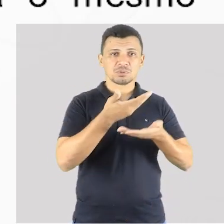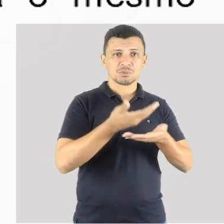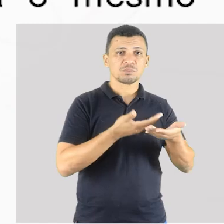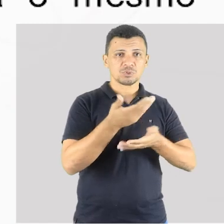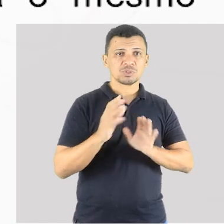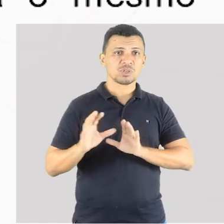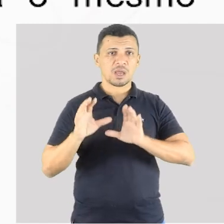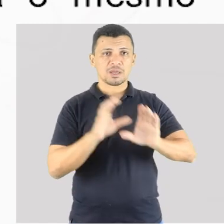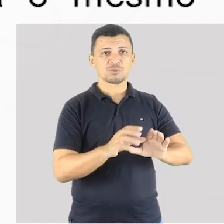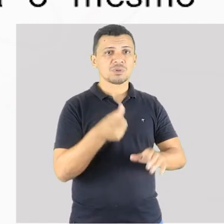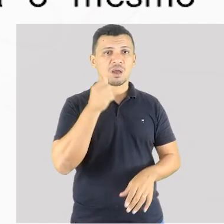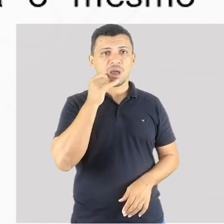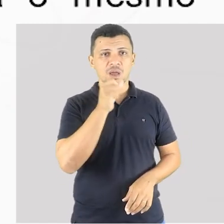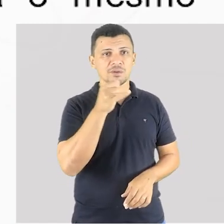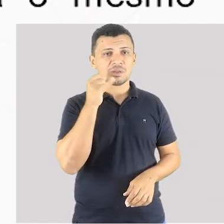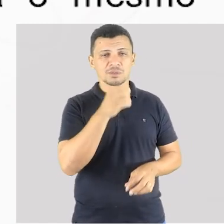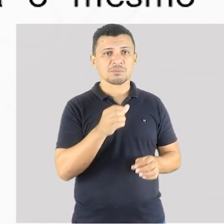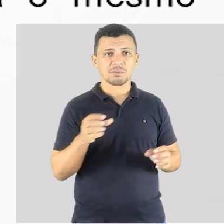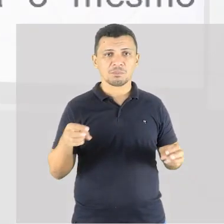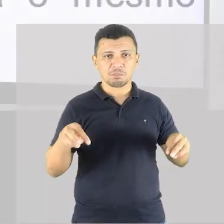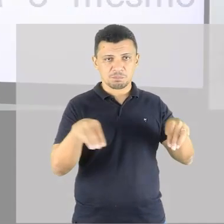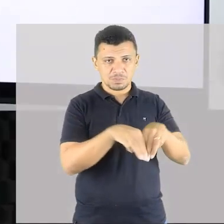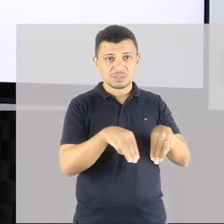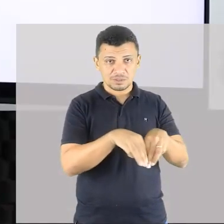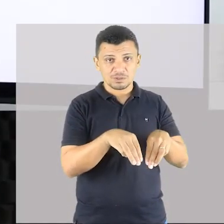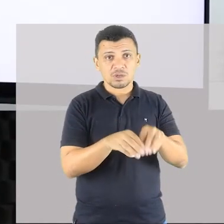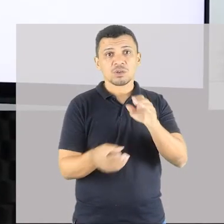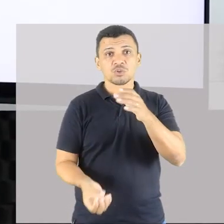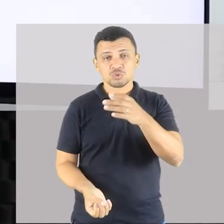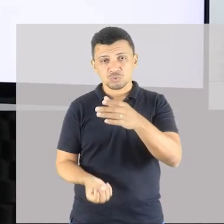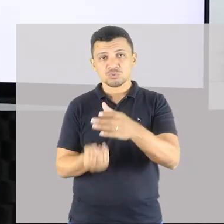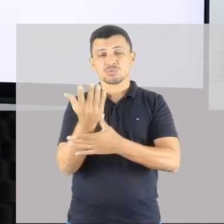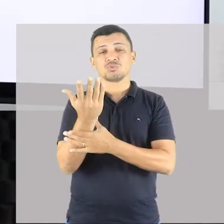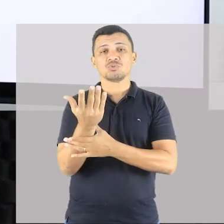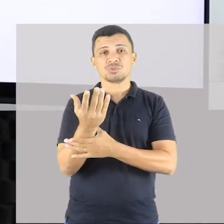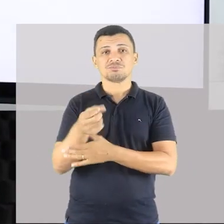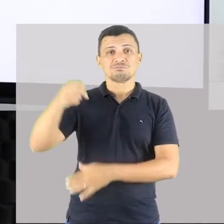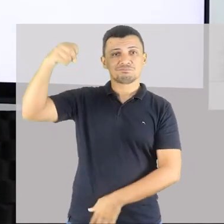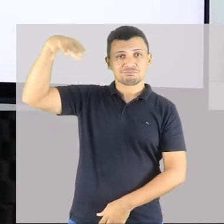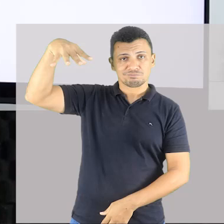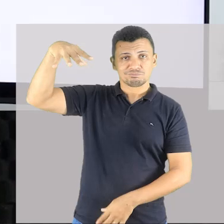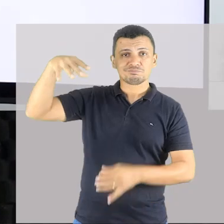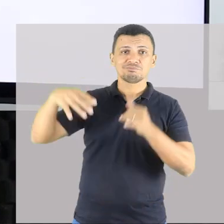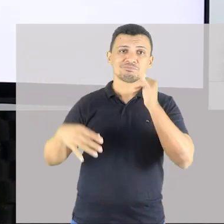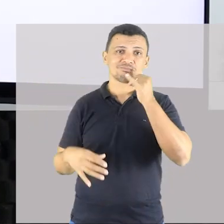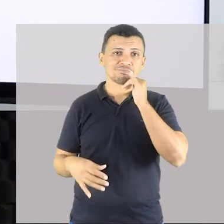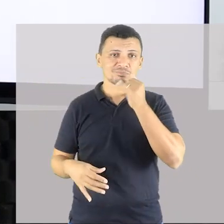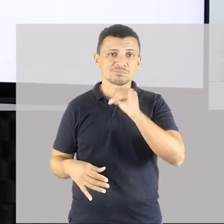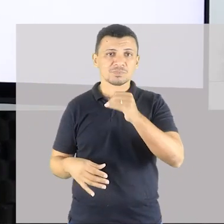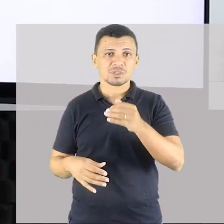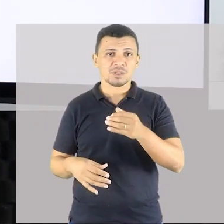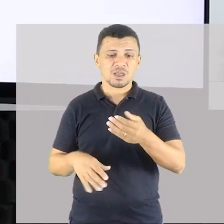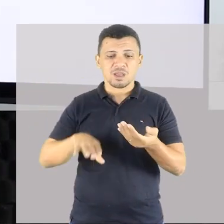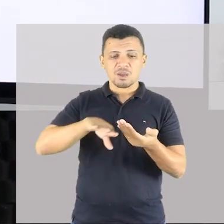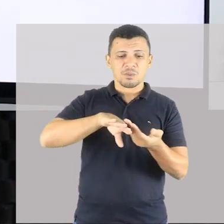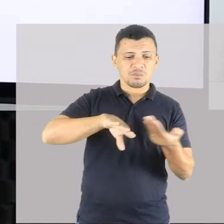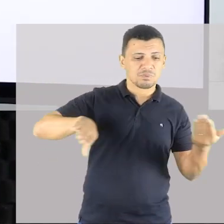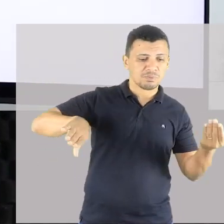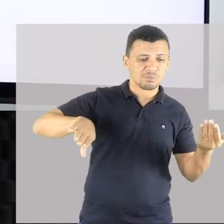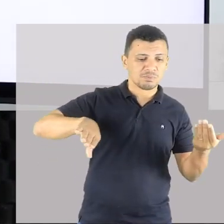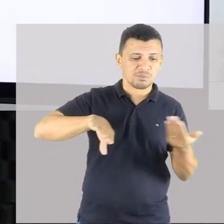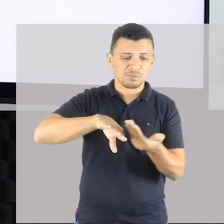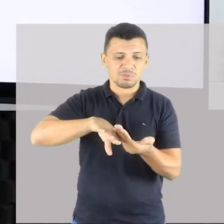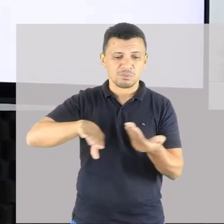indução eletromagnética é a geração de energia elétrica. Veja que, perceba, ó, aproximando, afastando o ímã, gera